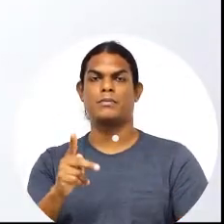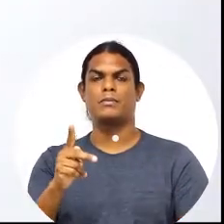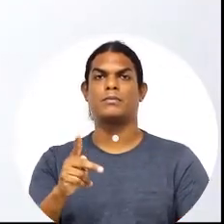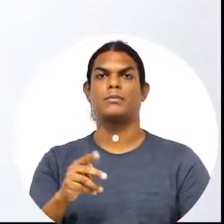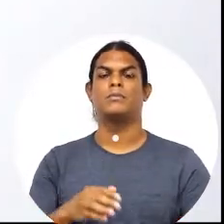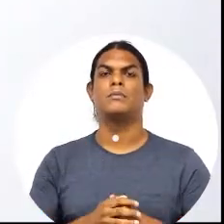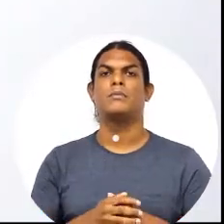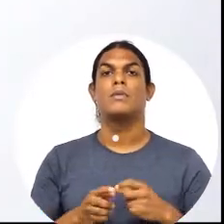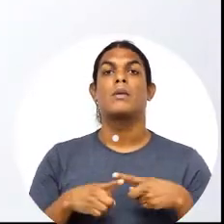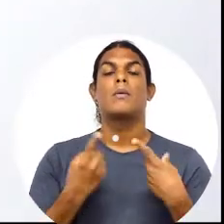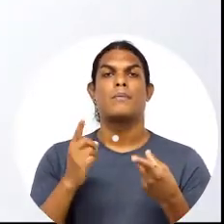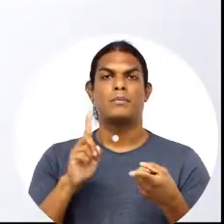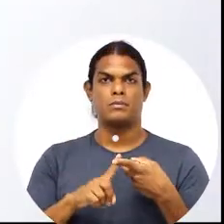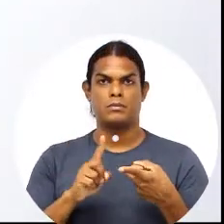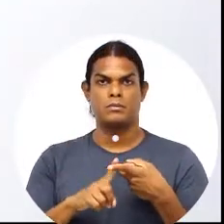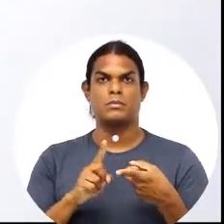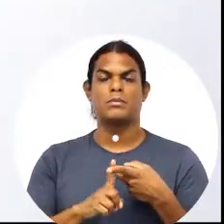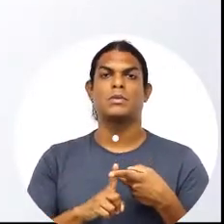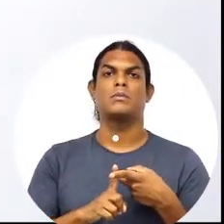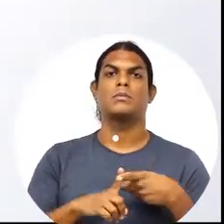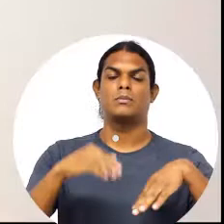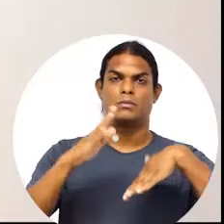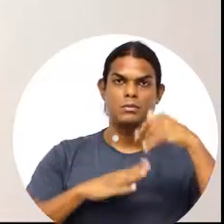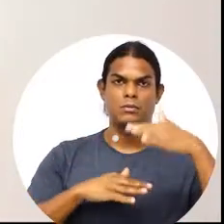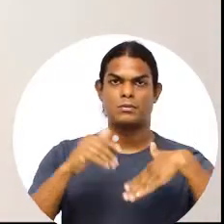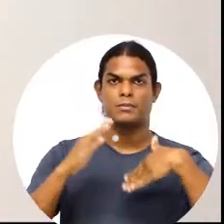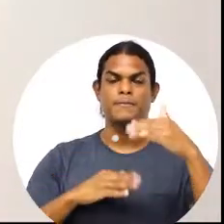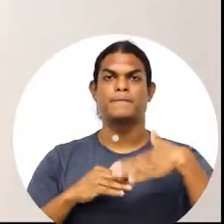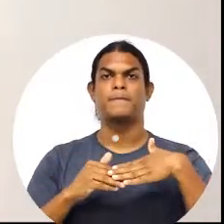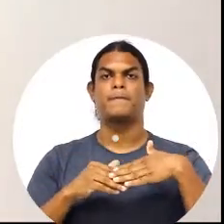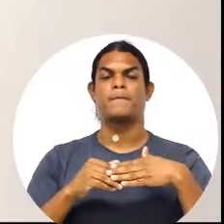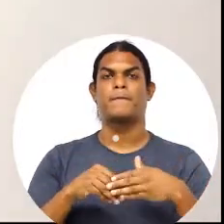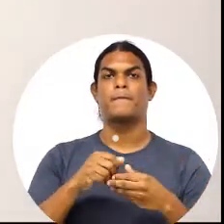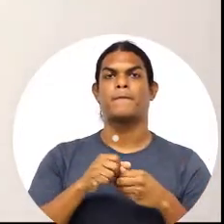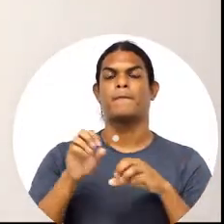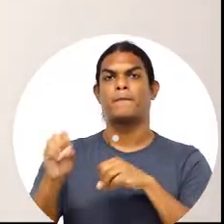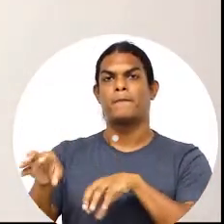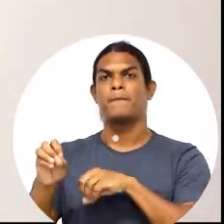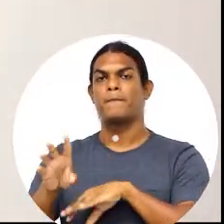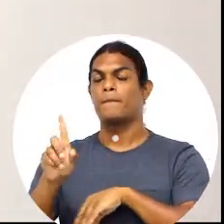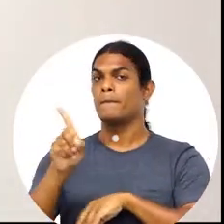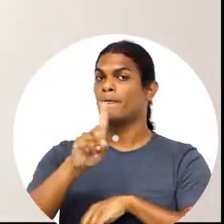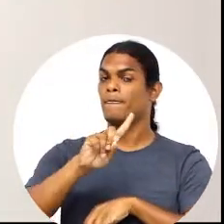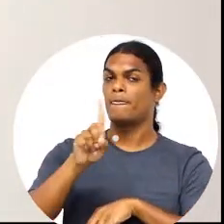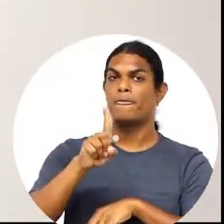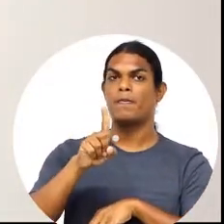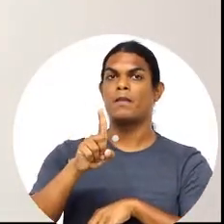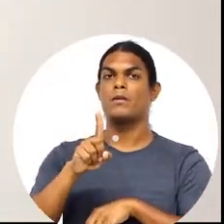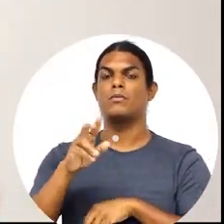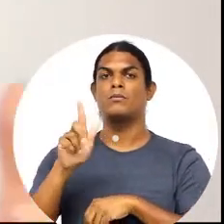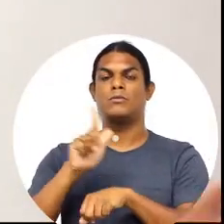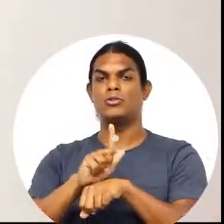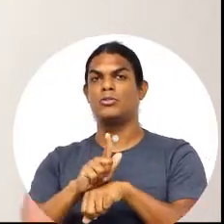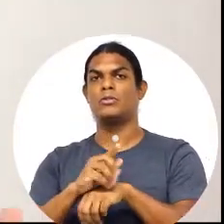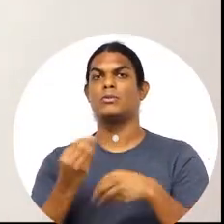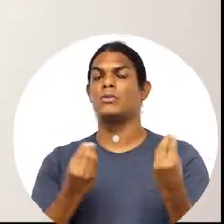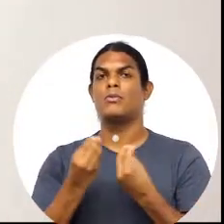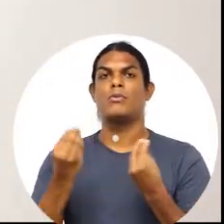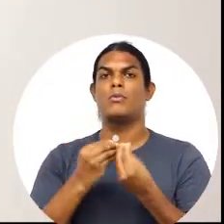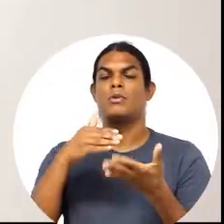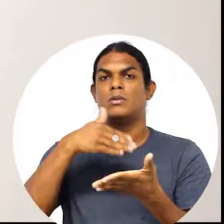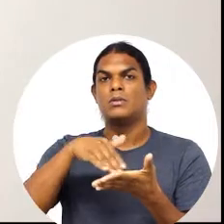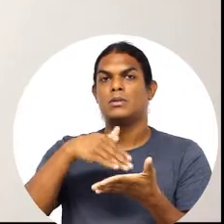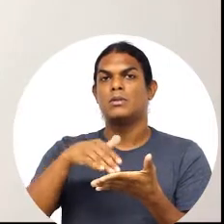profissionais da educação não docentes, como secretárias, vigias, merendeiras. Foi ampliado o